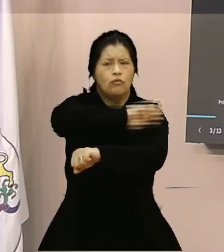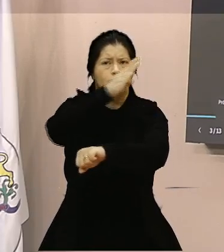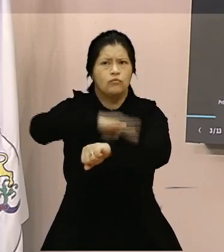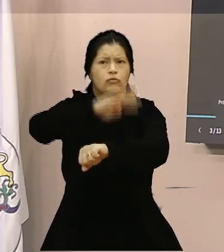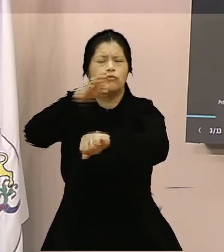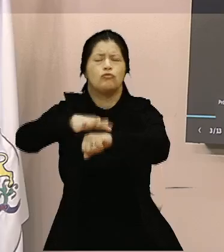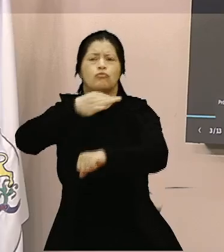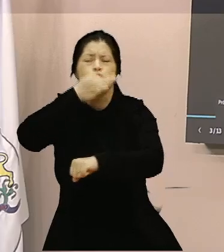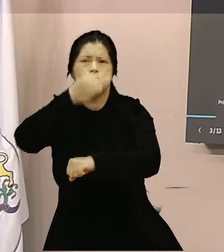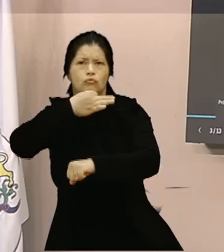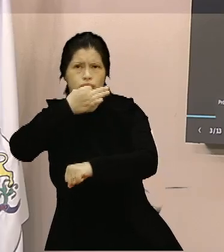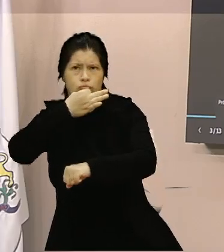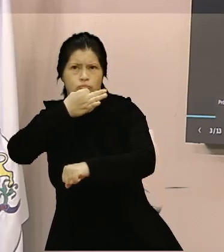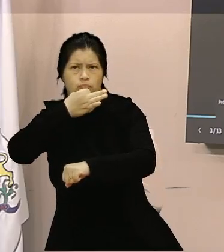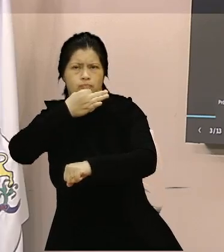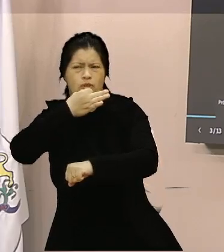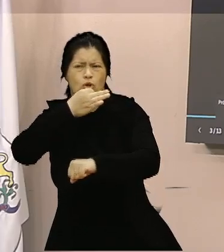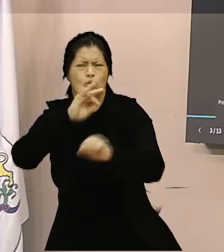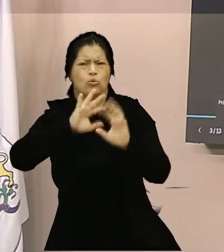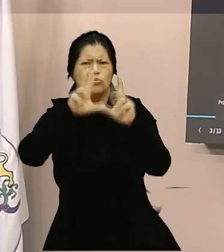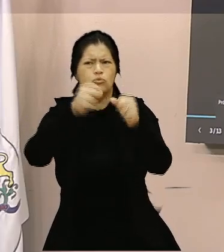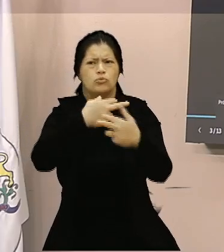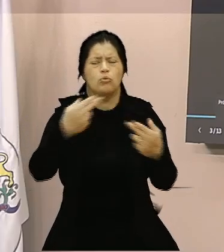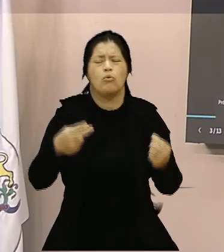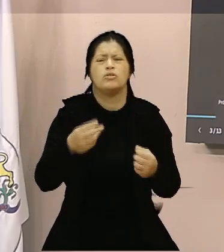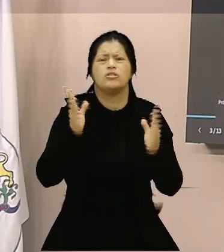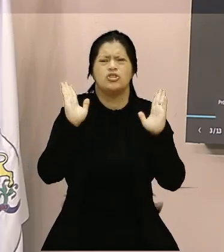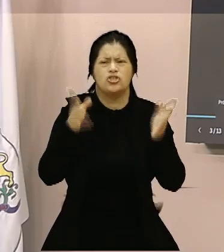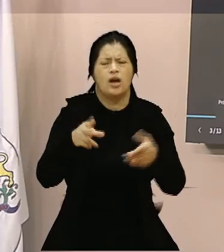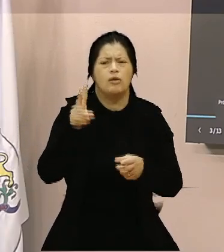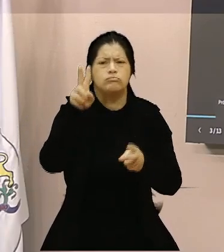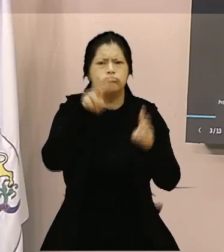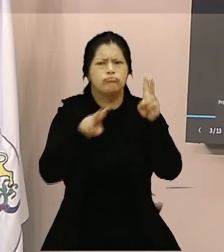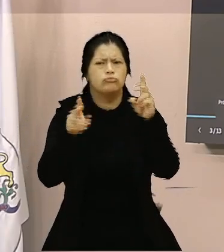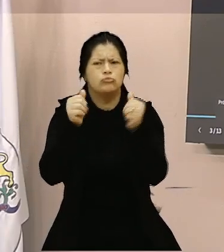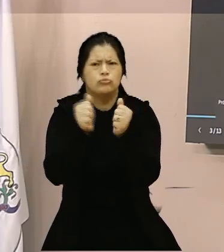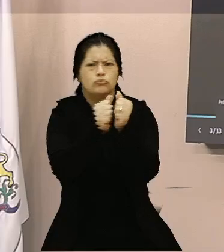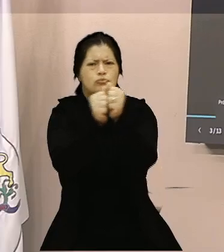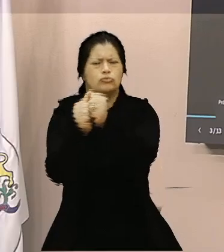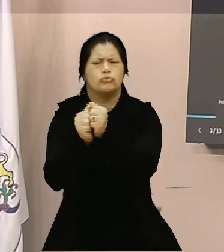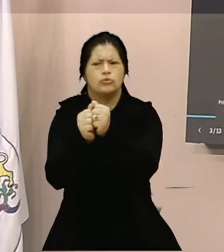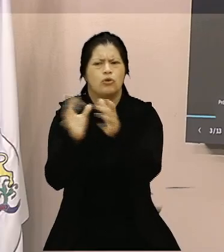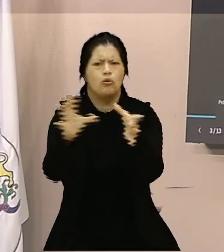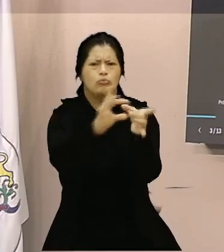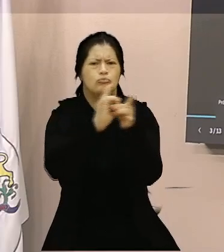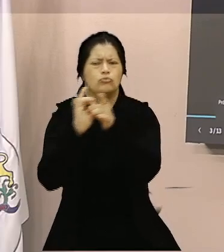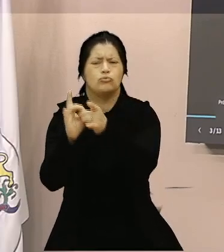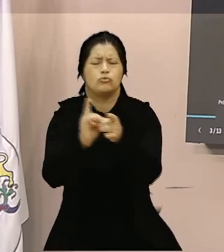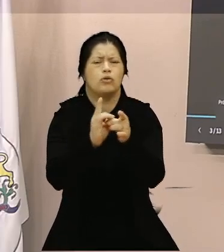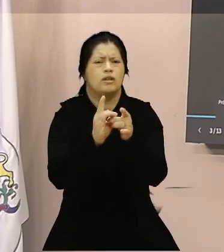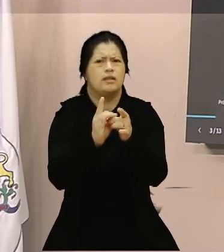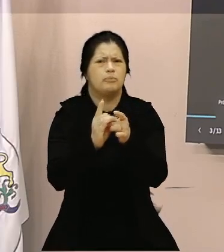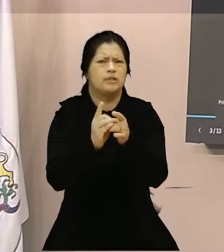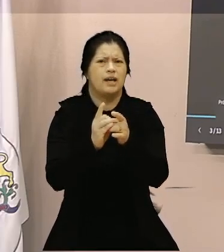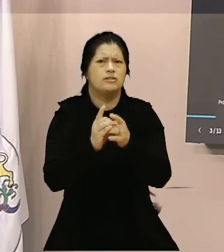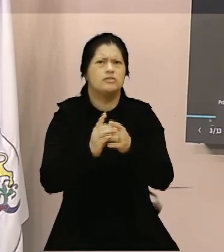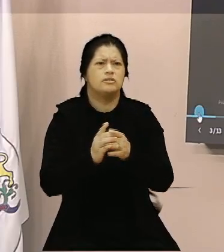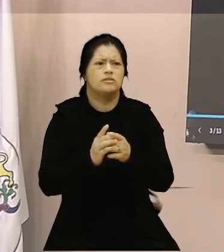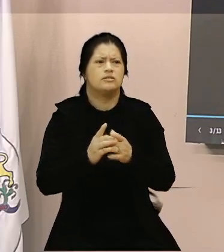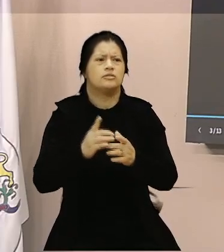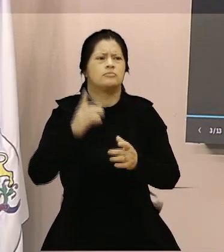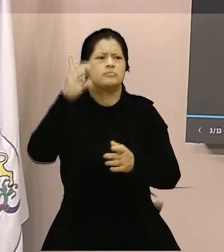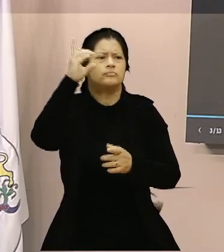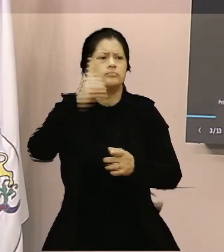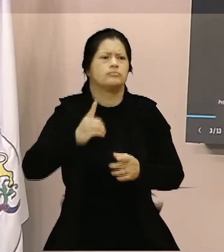Então, tudo isso aí eu estou acompanhando, quero me unir forças aos deputados, pedir ajuda aos nossos deputados e